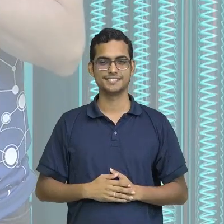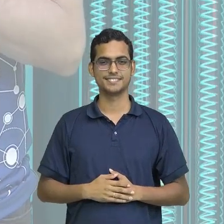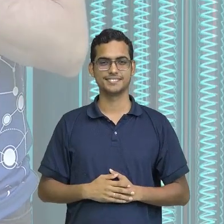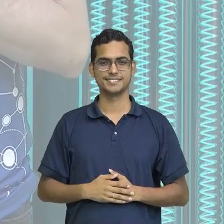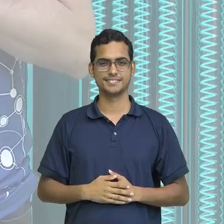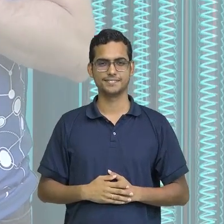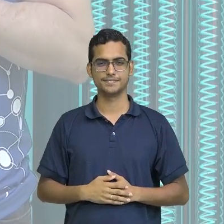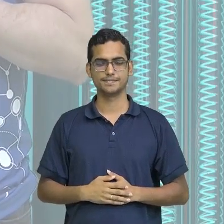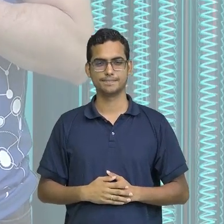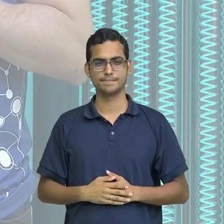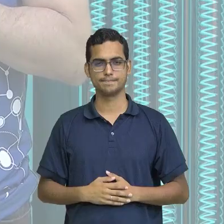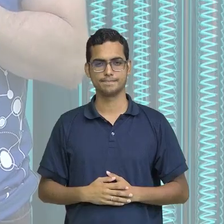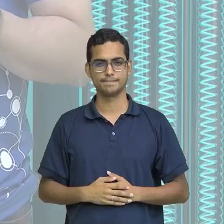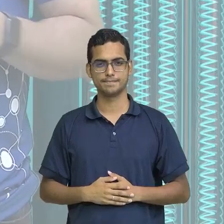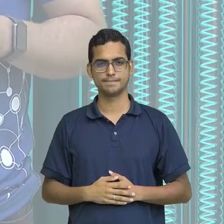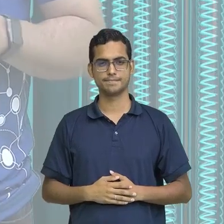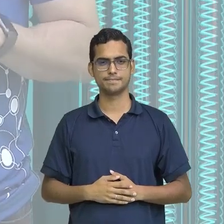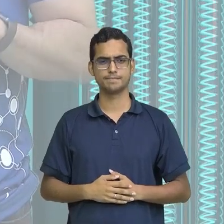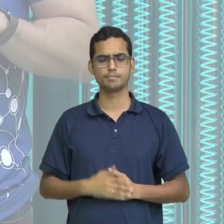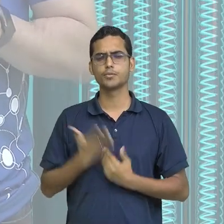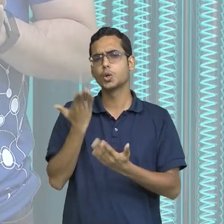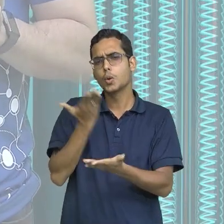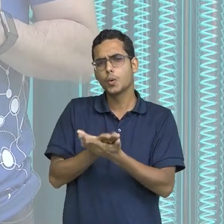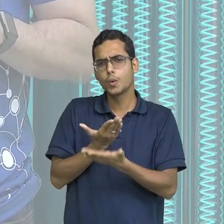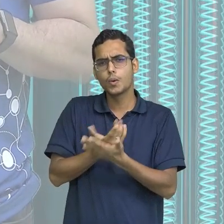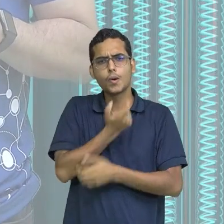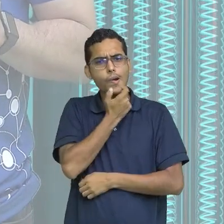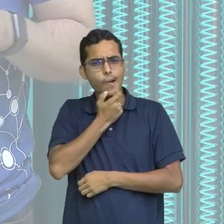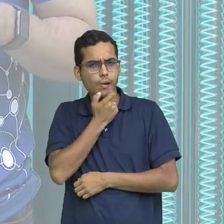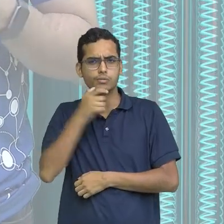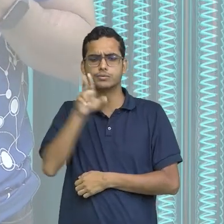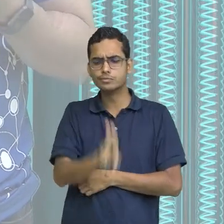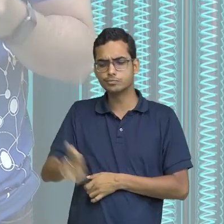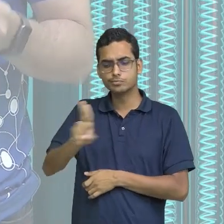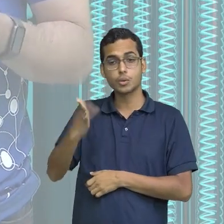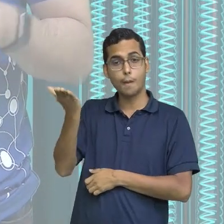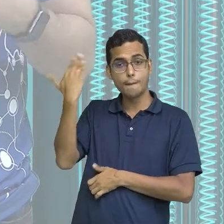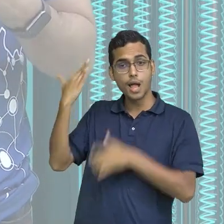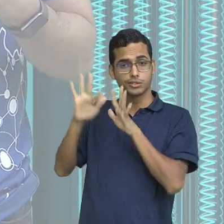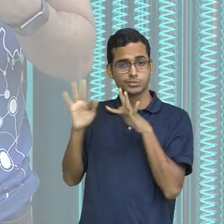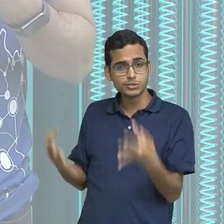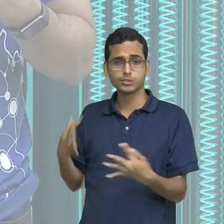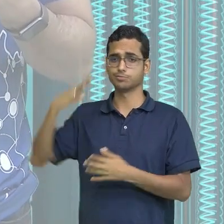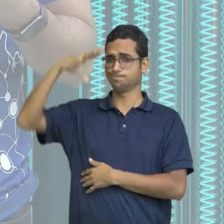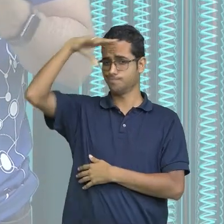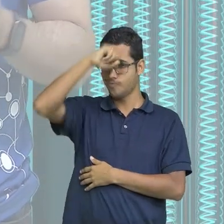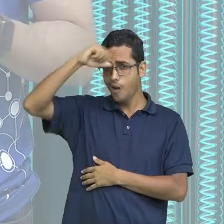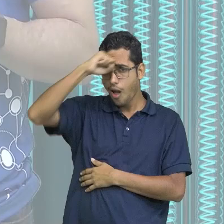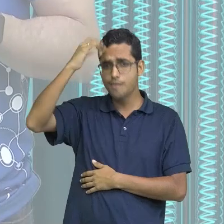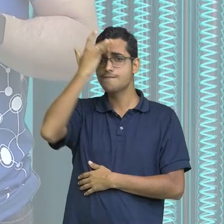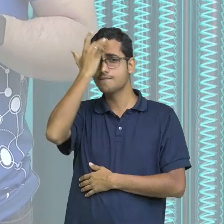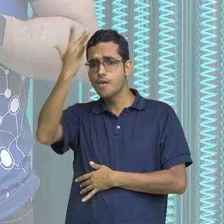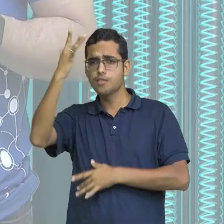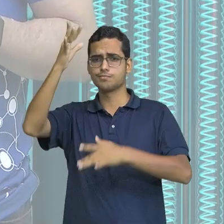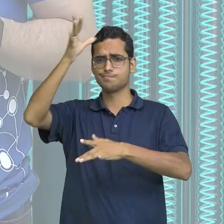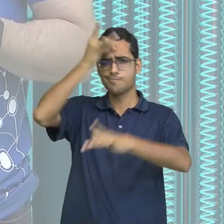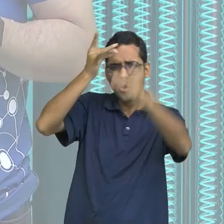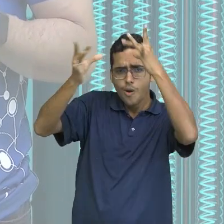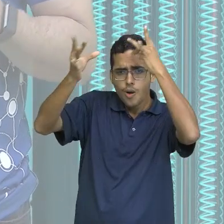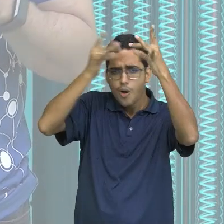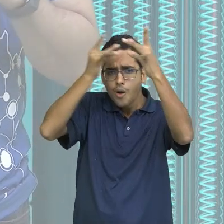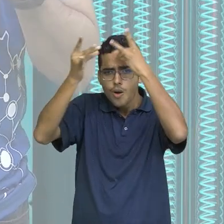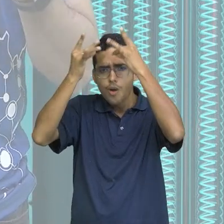quando nós estamos estudando a língua inglesa? É falar o passado simples. Primeiro a gente aprende isso com muita facilidade, né? A gente presta atenção